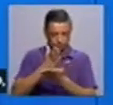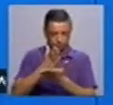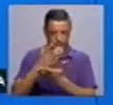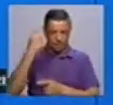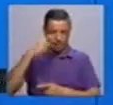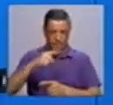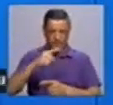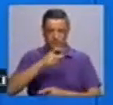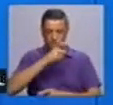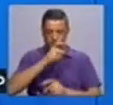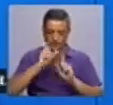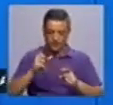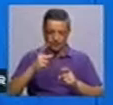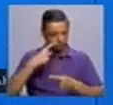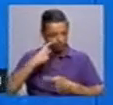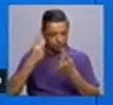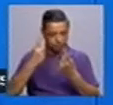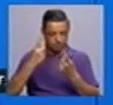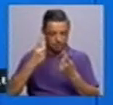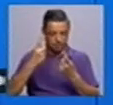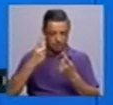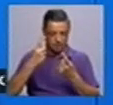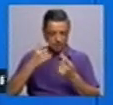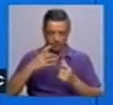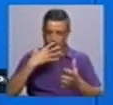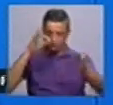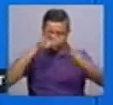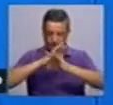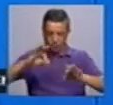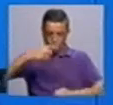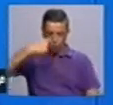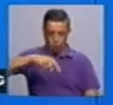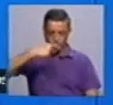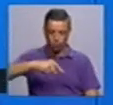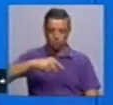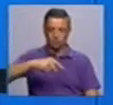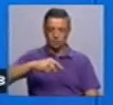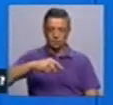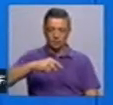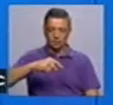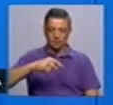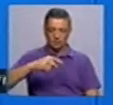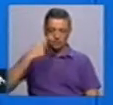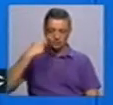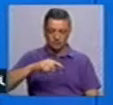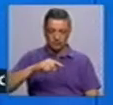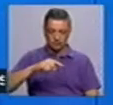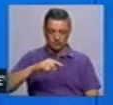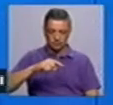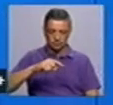Portanto, promete ser um espetáculo celestial absolutamente extraordinário, de que provavelmente vai